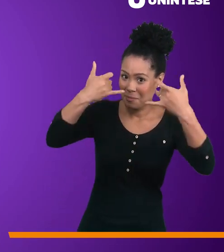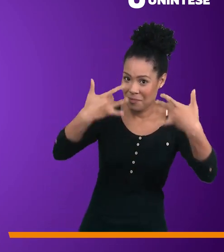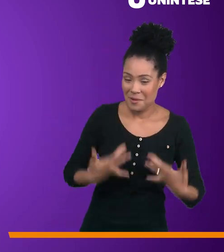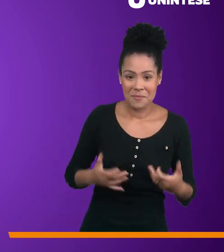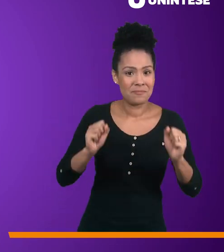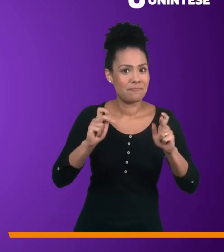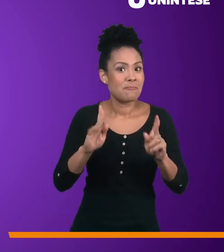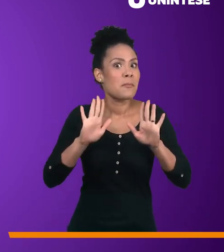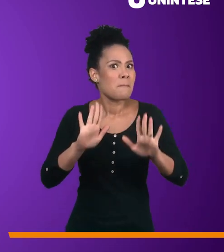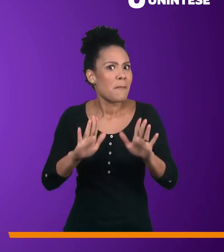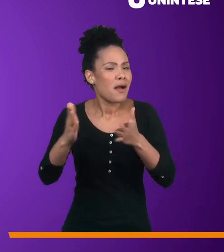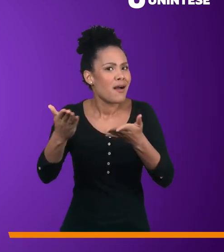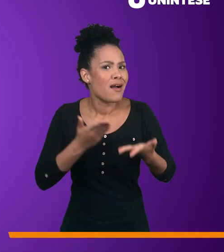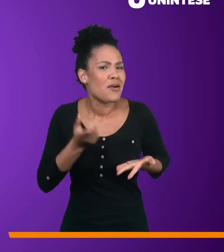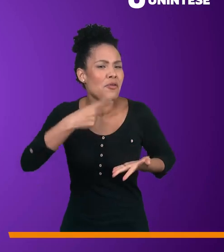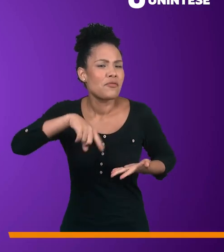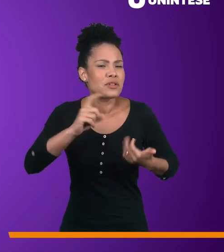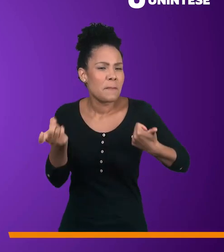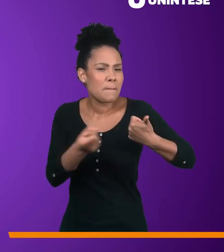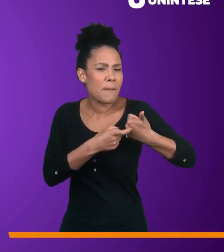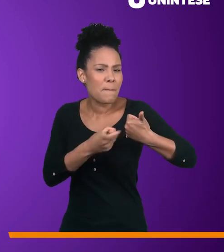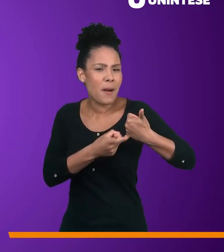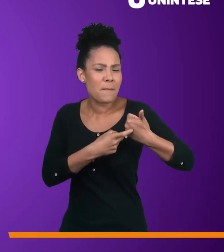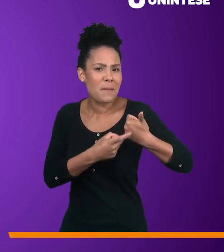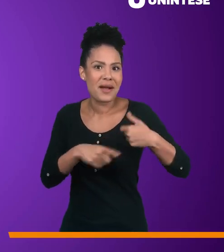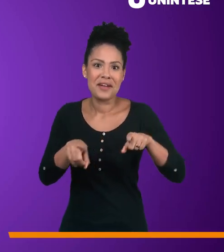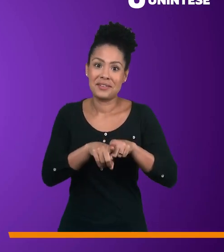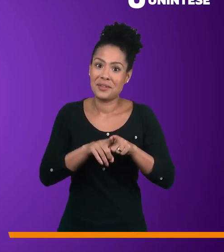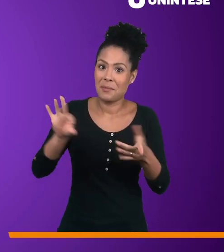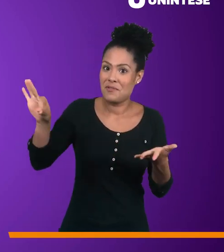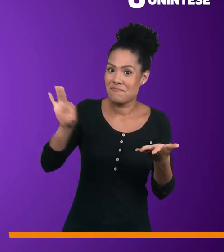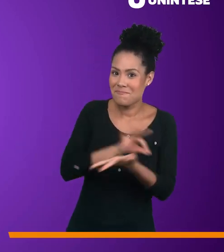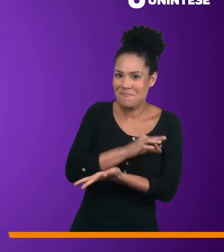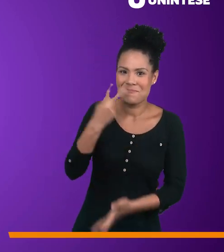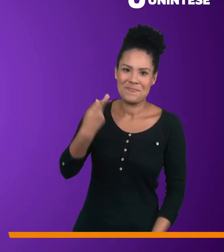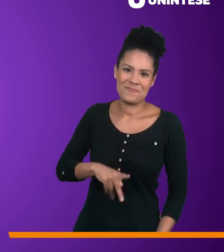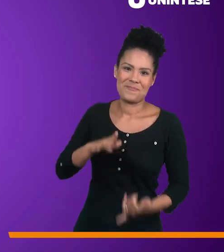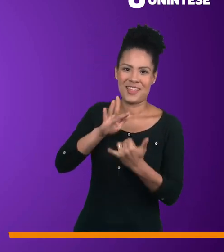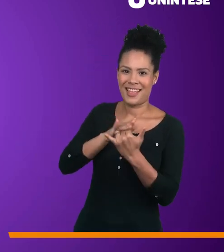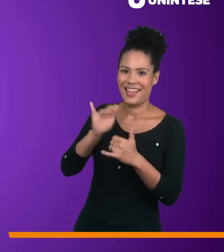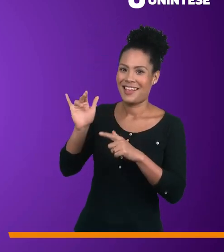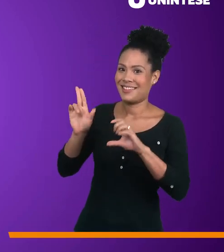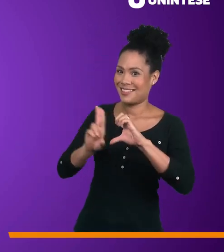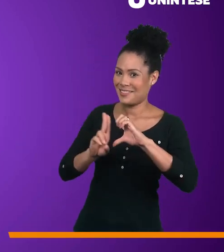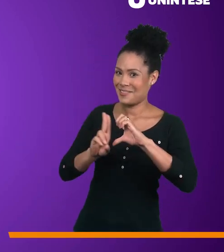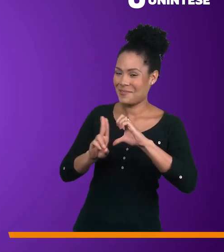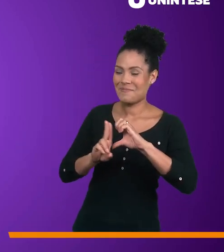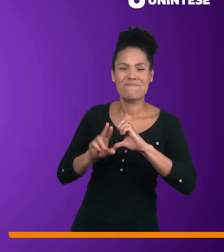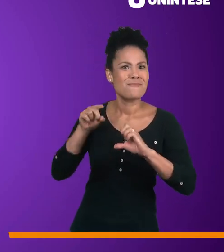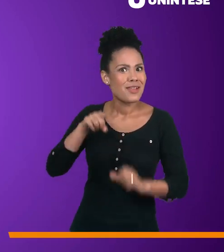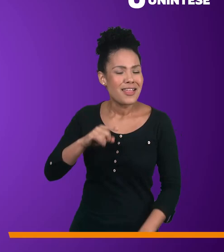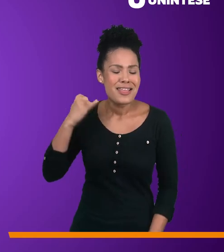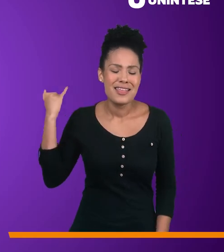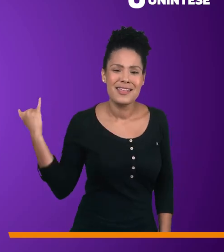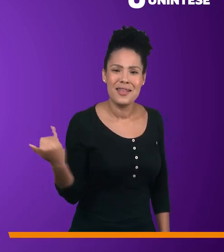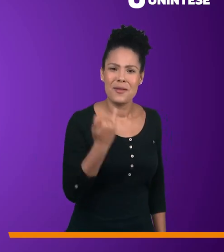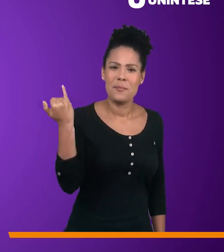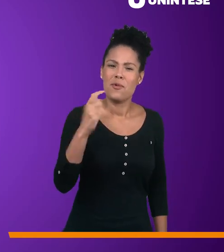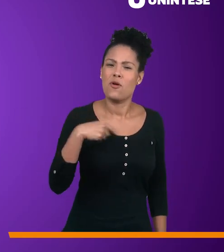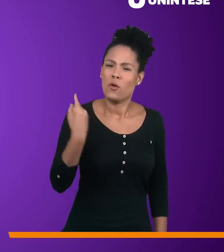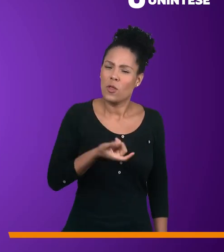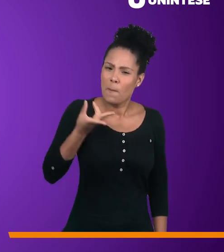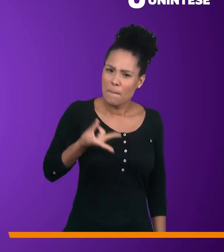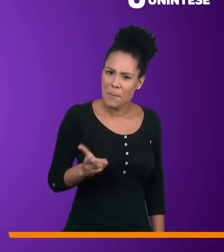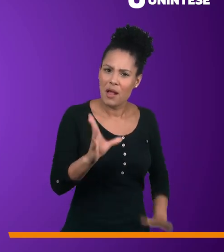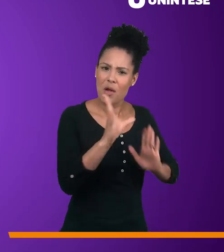antes, eu vou te pedir já para deixar o seu like aqui neste vídeo e também para se inscrever no canal da Uníndese. Isso é fundamental para que nós